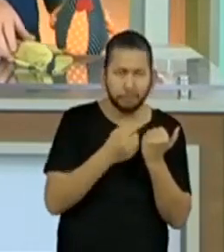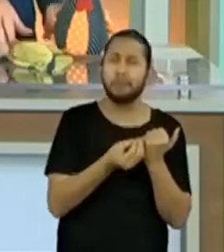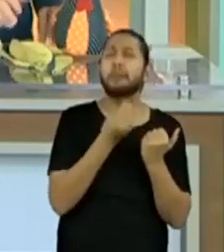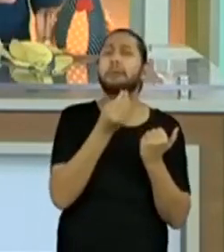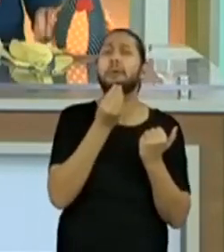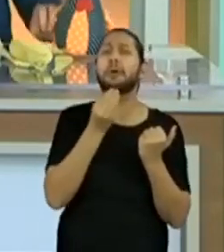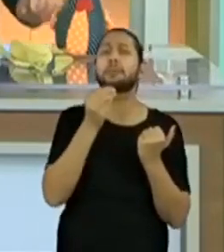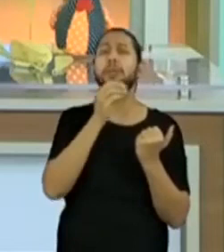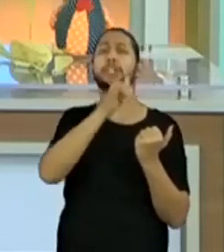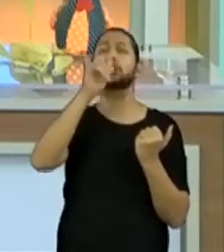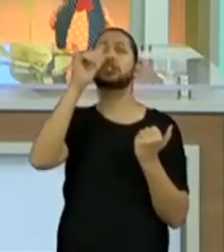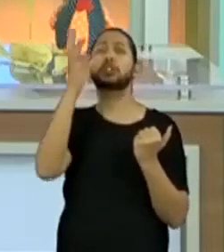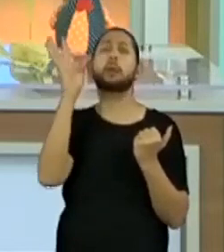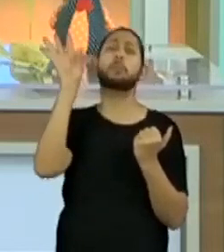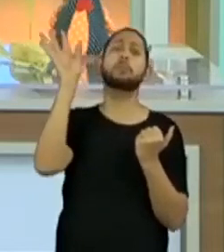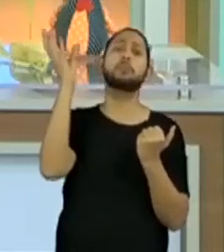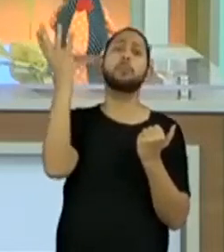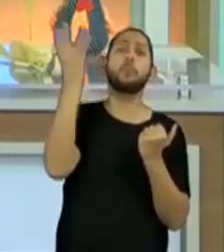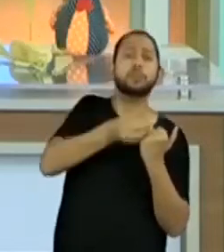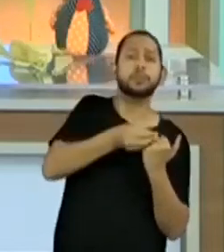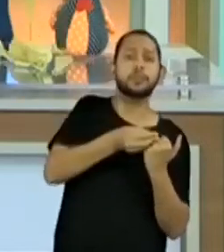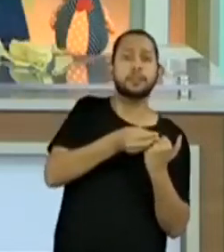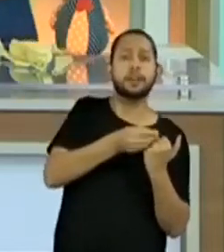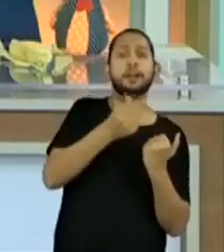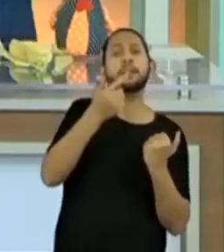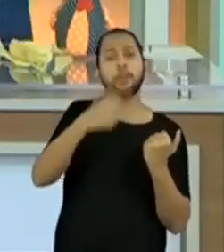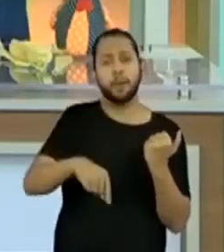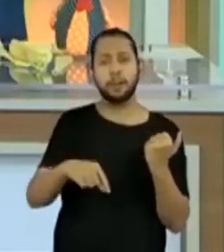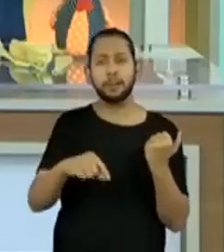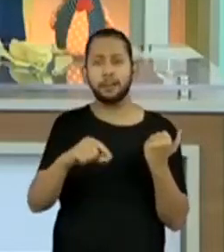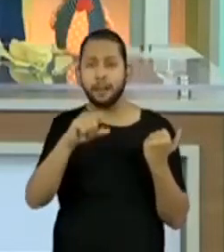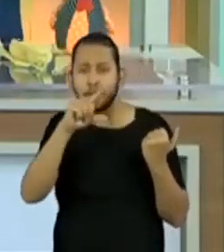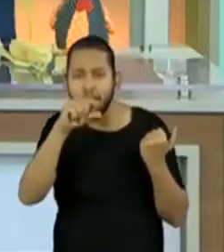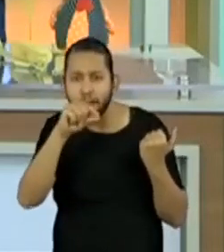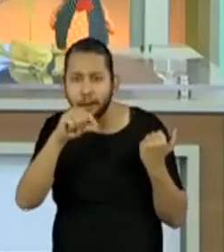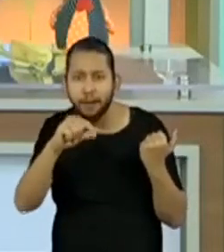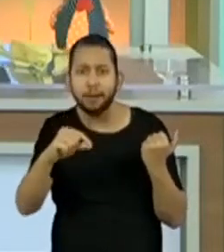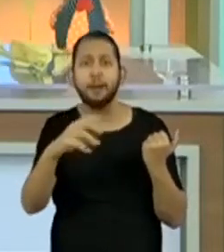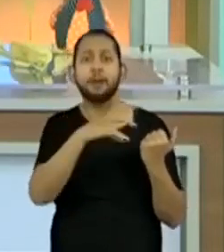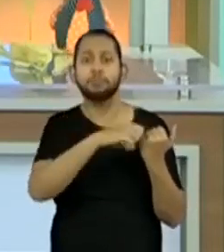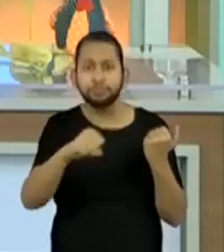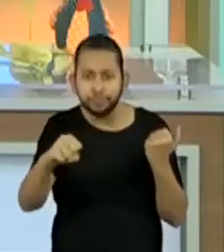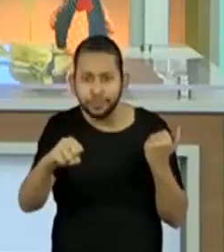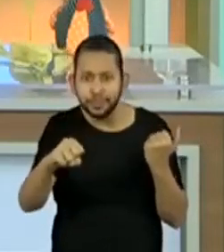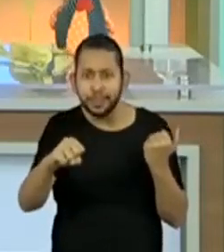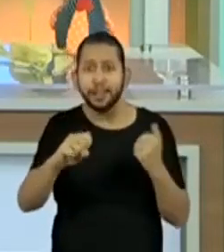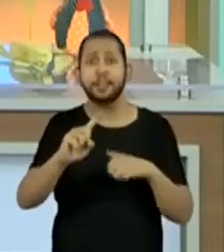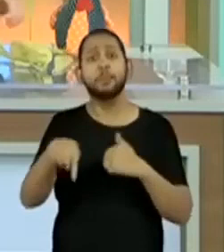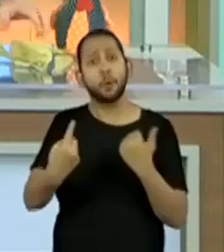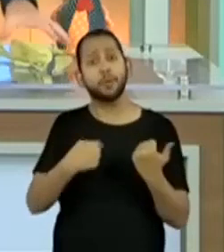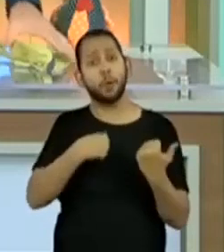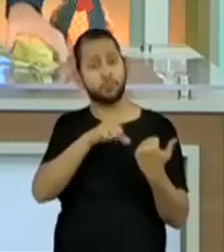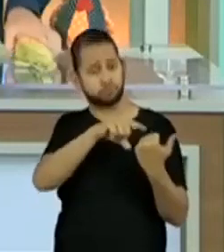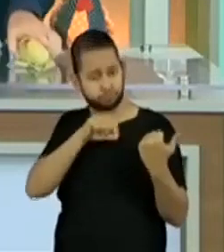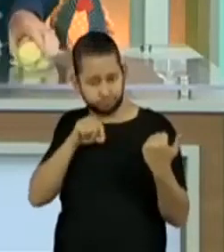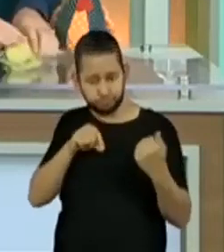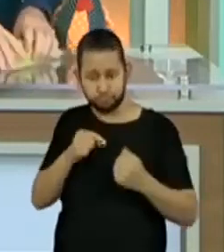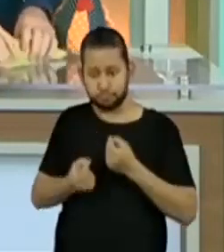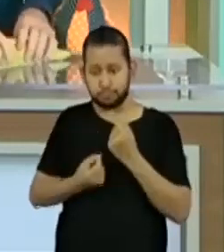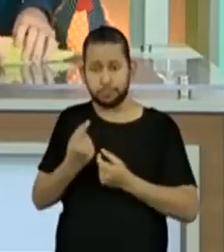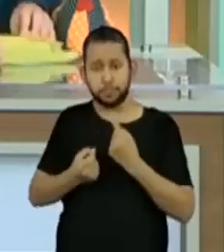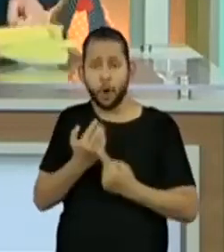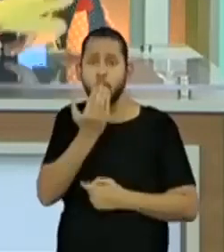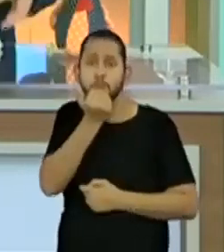energia chegou no milho que a galinha comeu e que eu comi na forma de pipoca? Ora, o